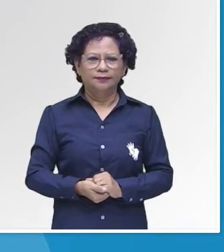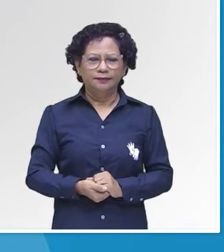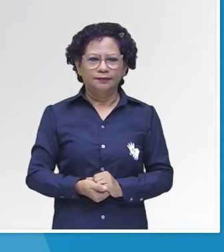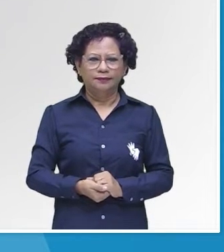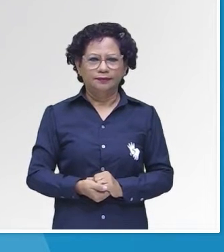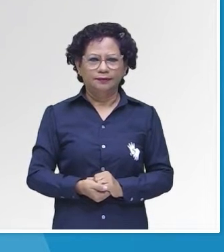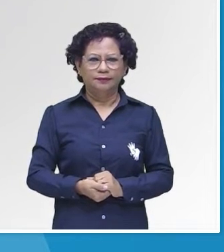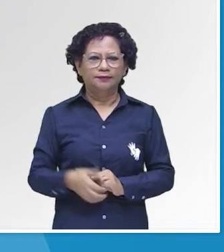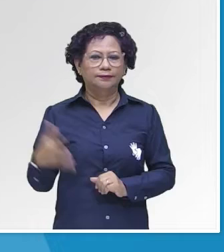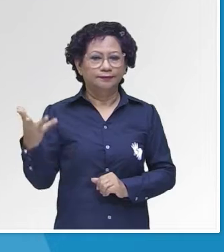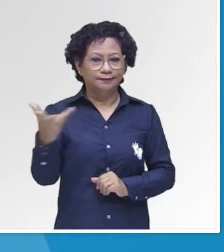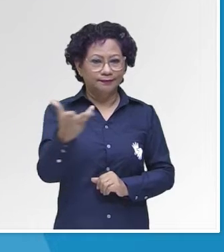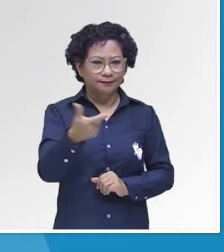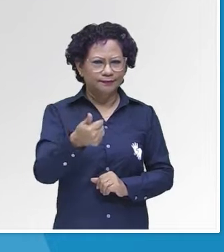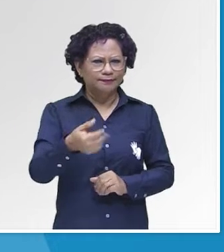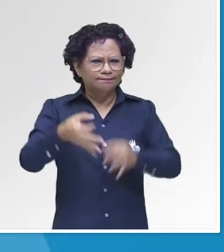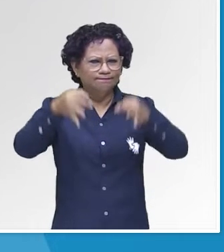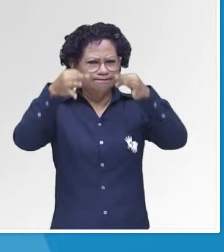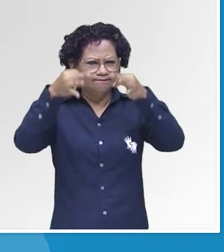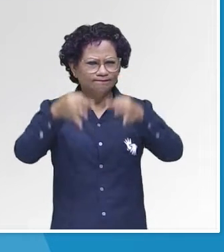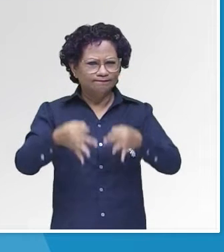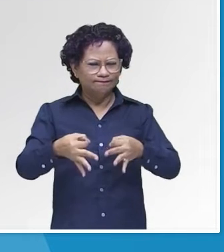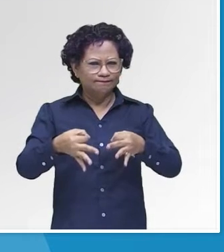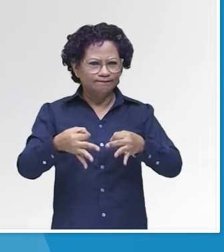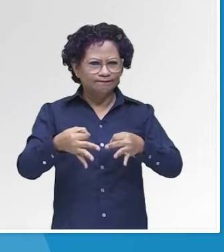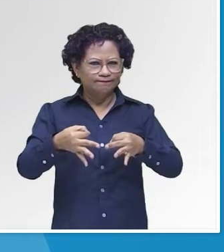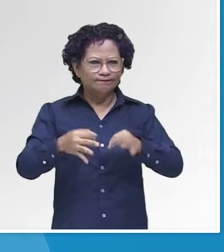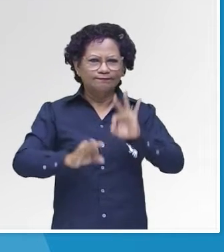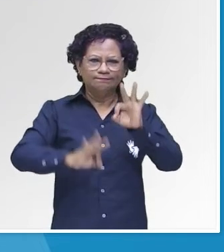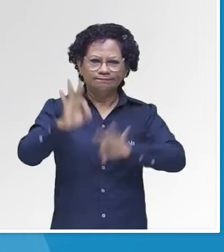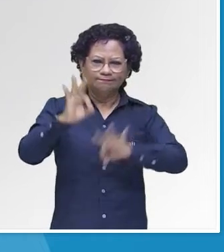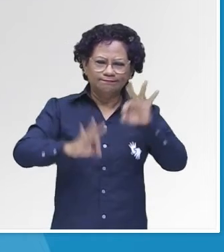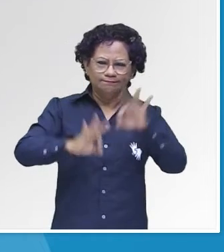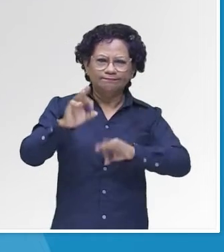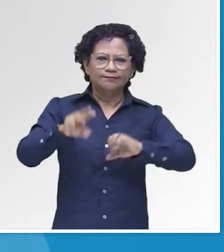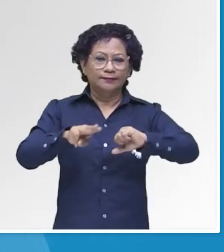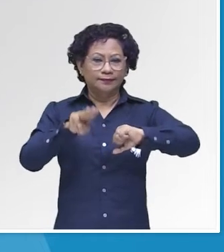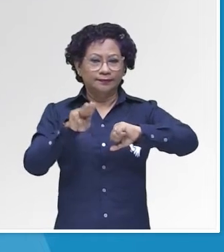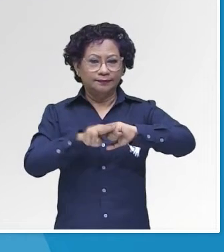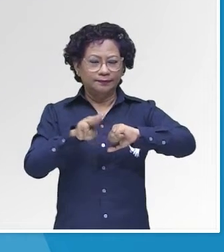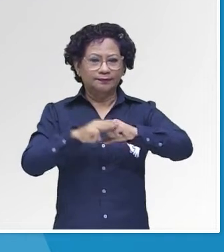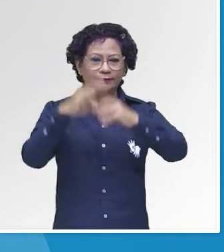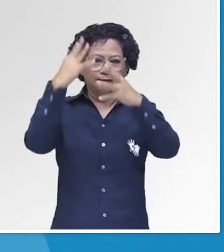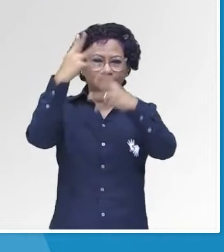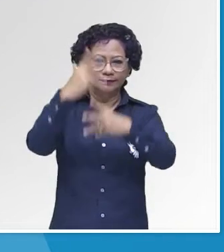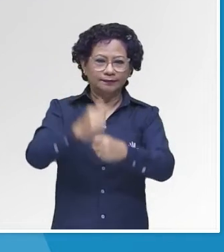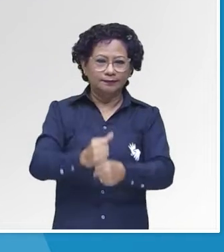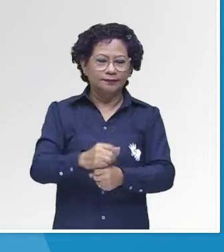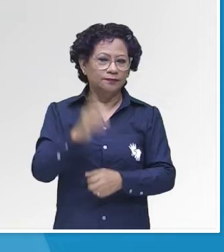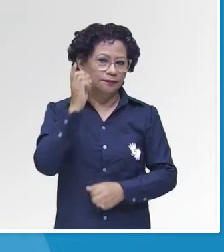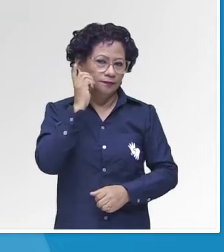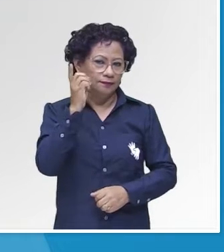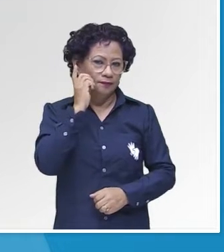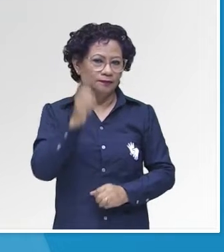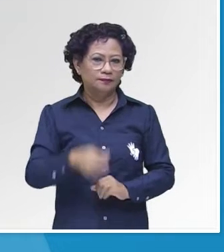Habilidade: conceituar e aplicar a média aritmética em situações do cotidiano.